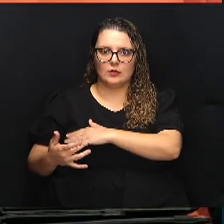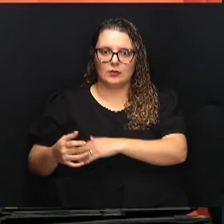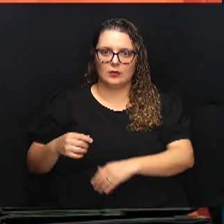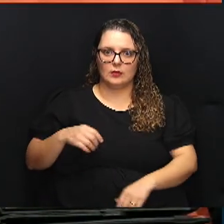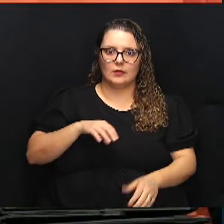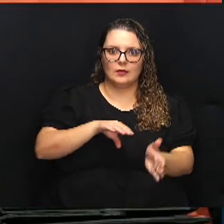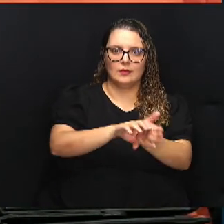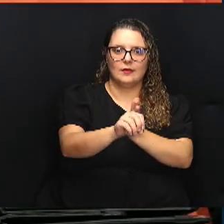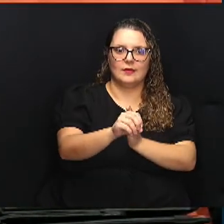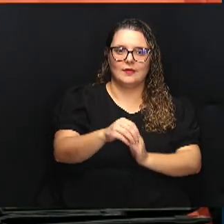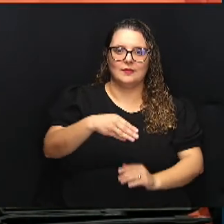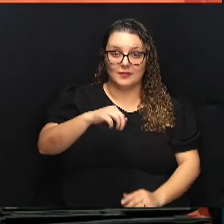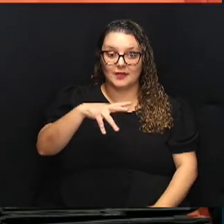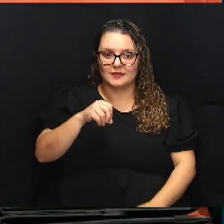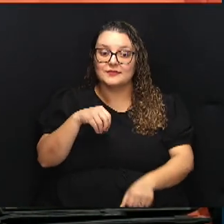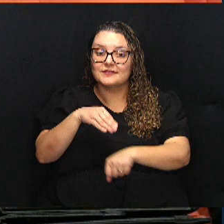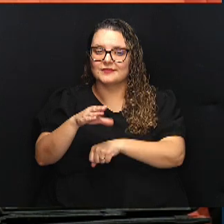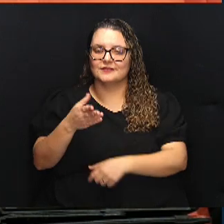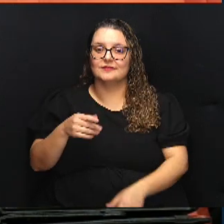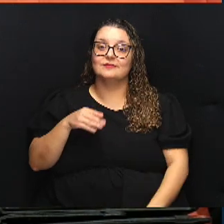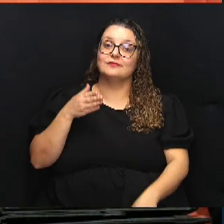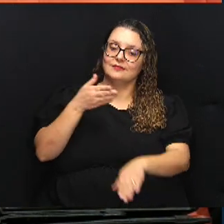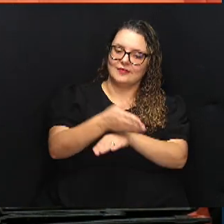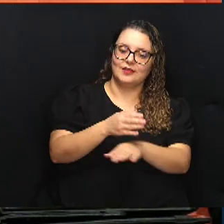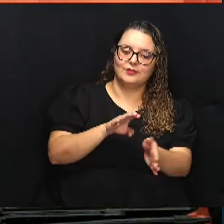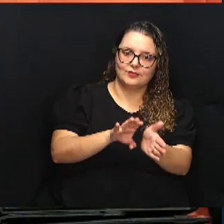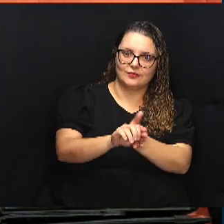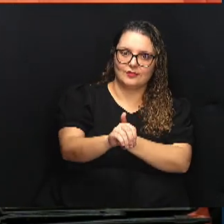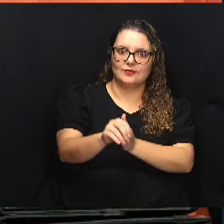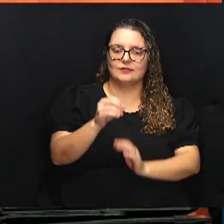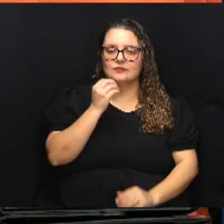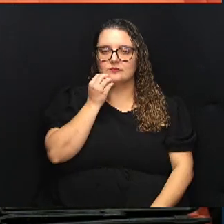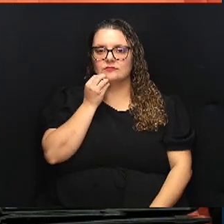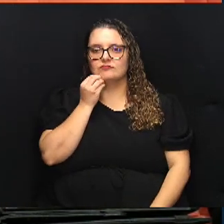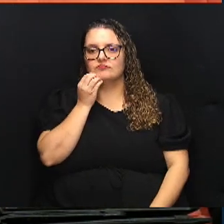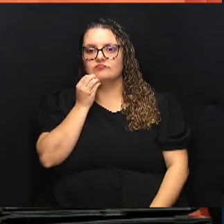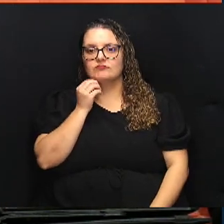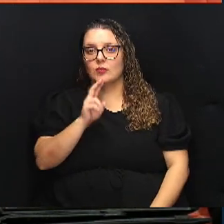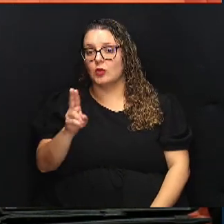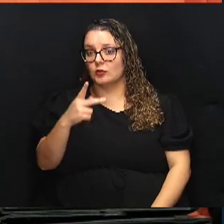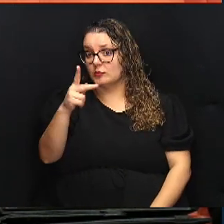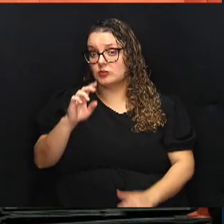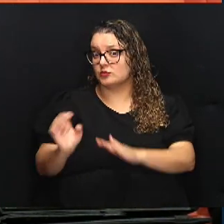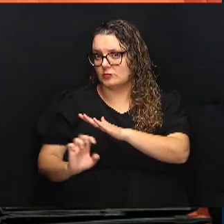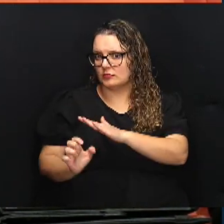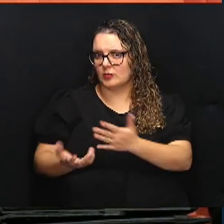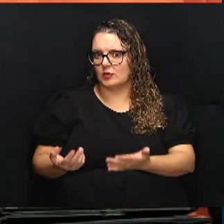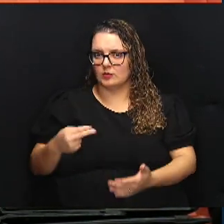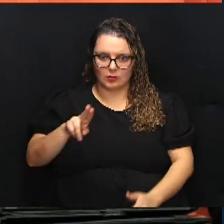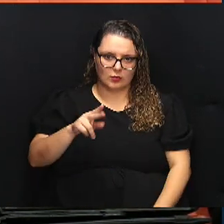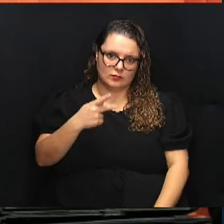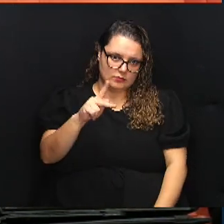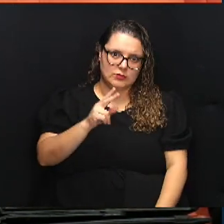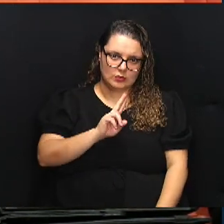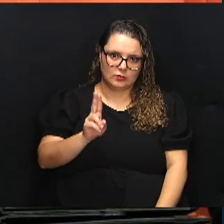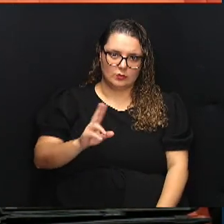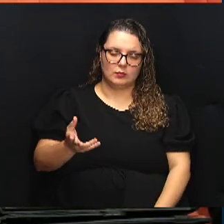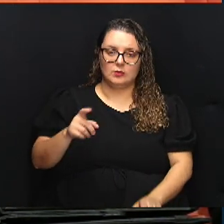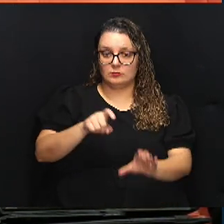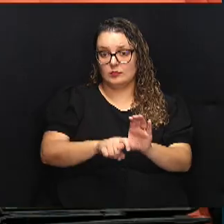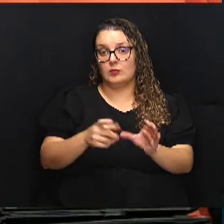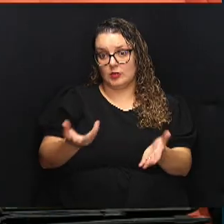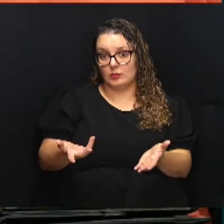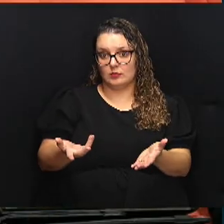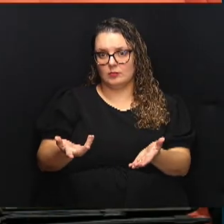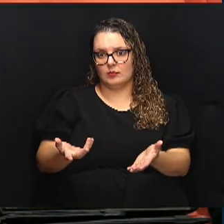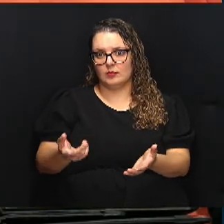dica. Vá lá no Google e coloque lá o nome da sua empresa ou o seu nome, né? Dependendo qual é